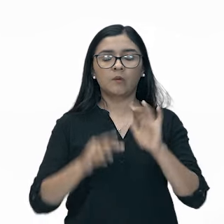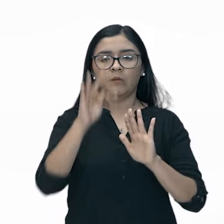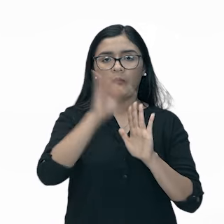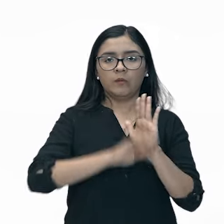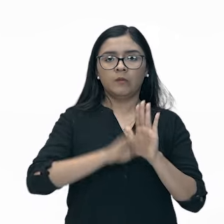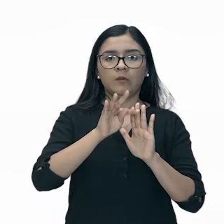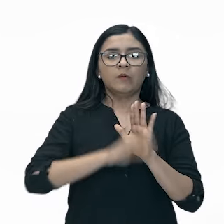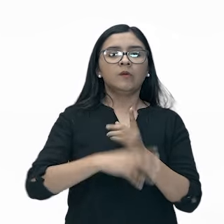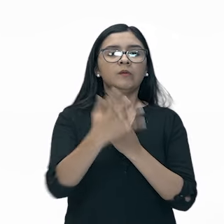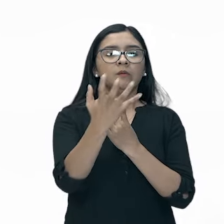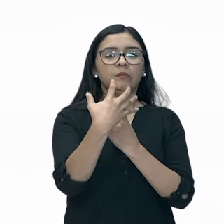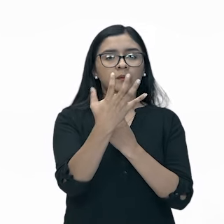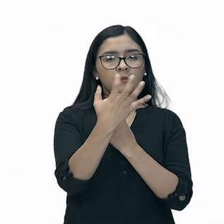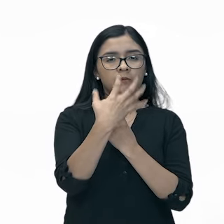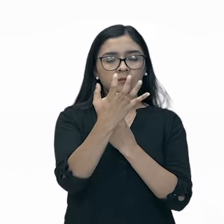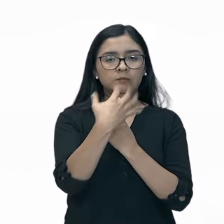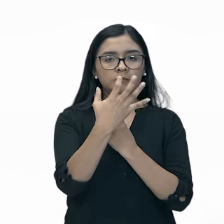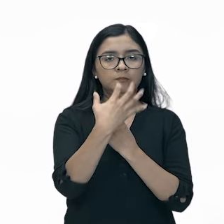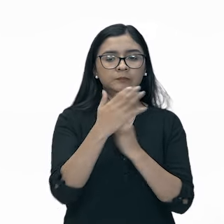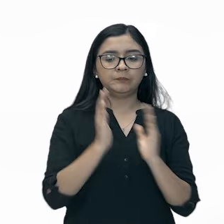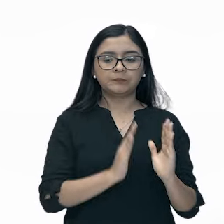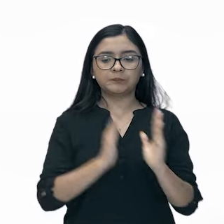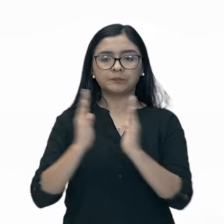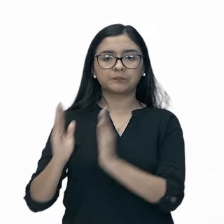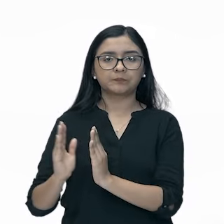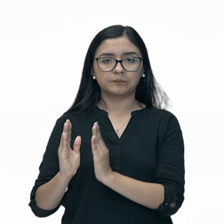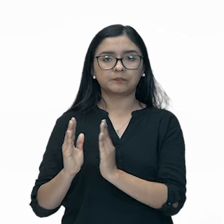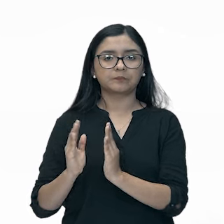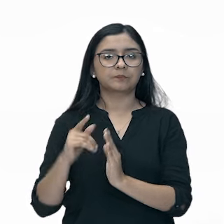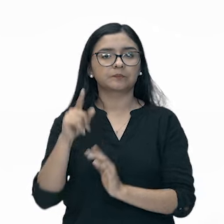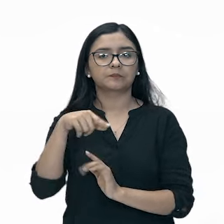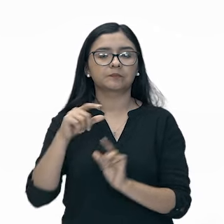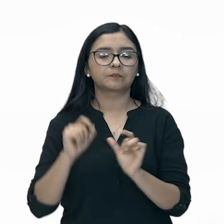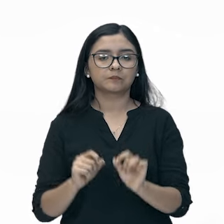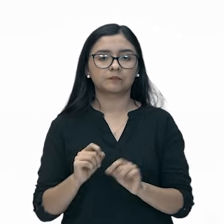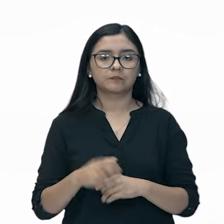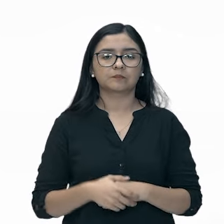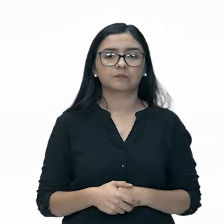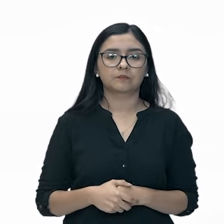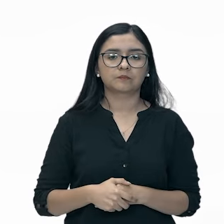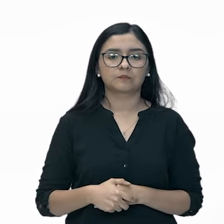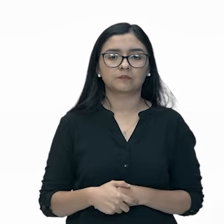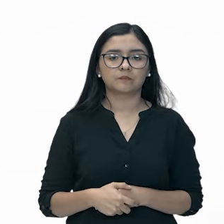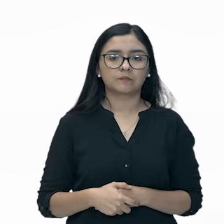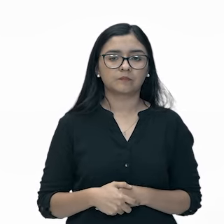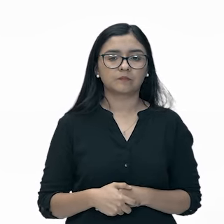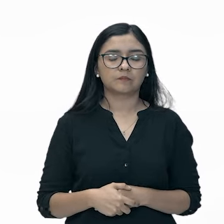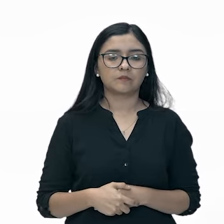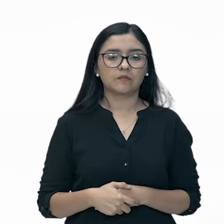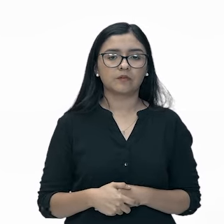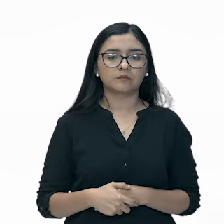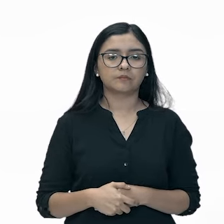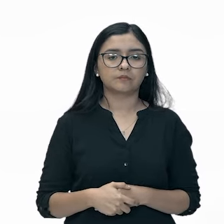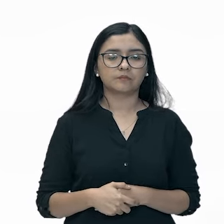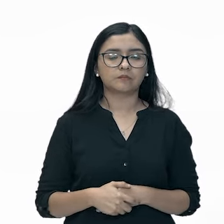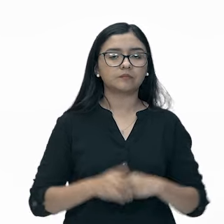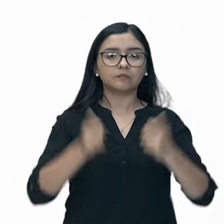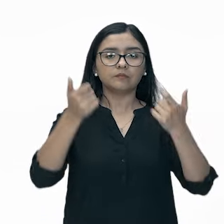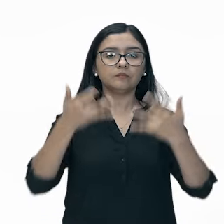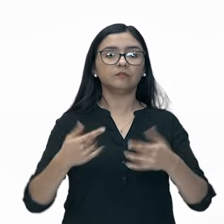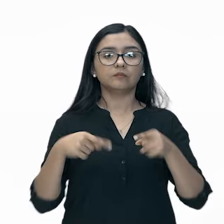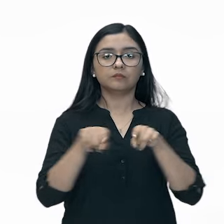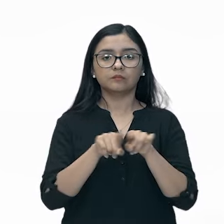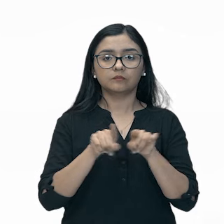sendo influenciada aqui eu coloquei uma tendência uma tendência é você ir para determinado lado digamos assim e quando eu falo que